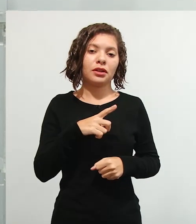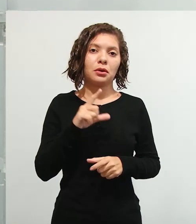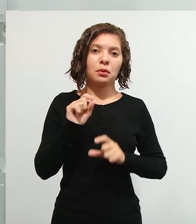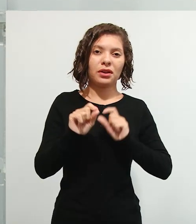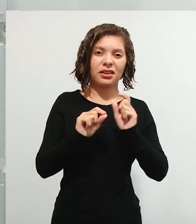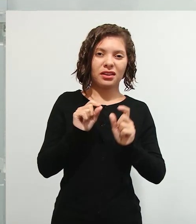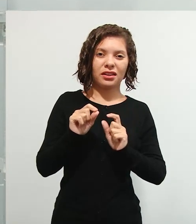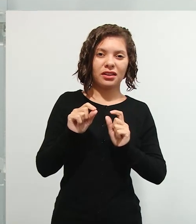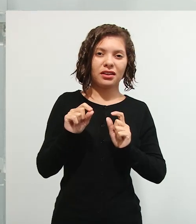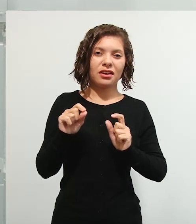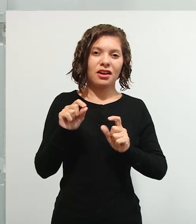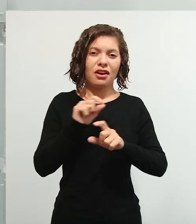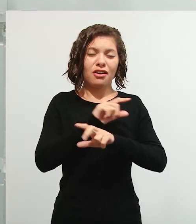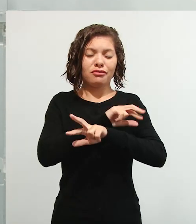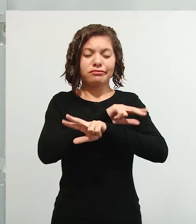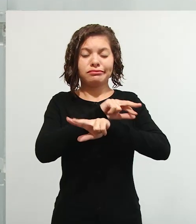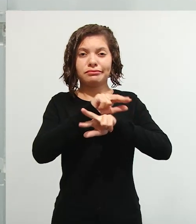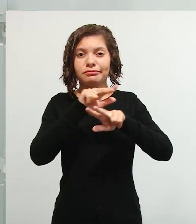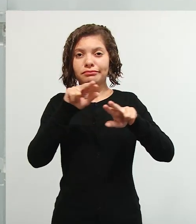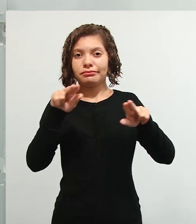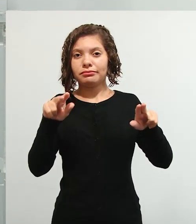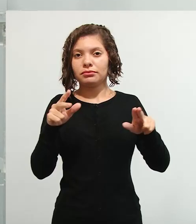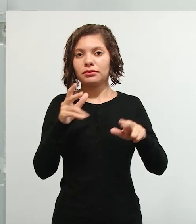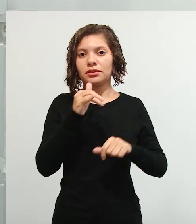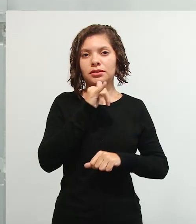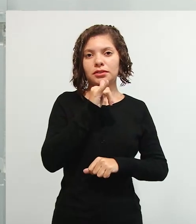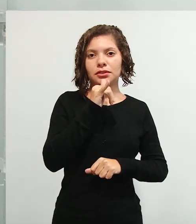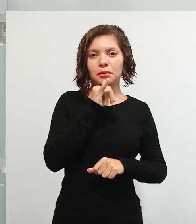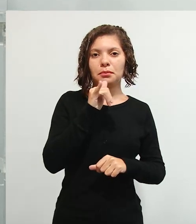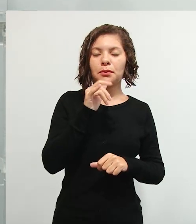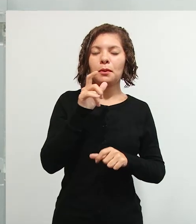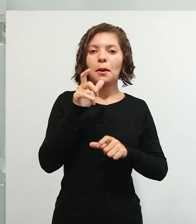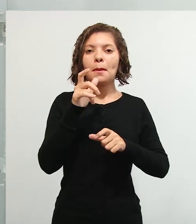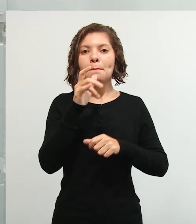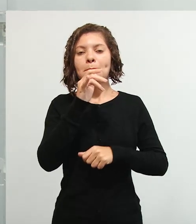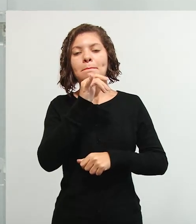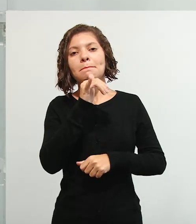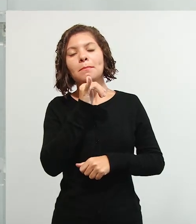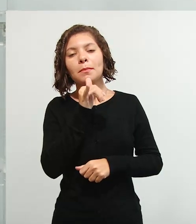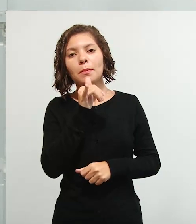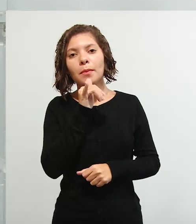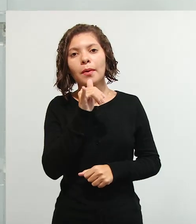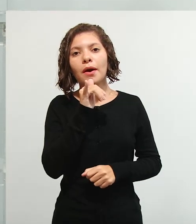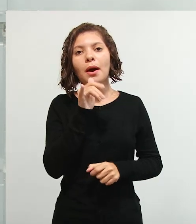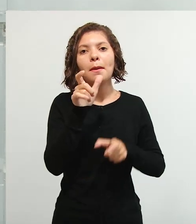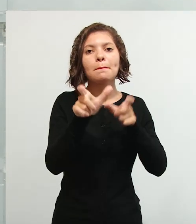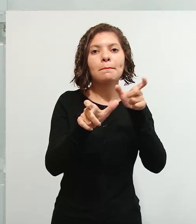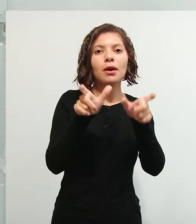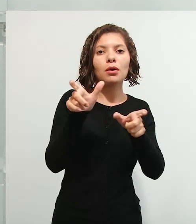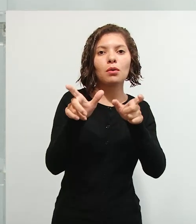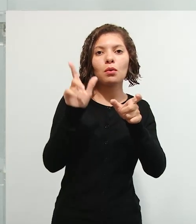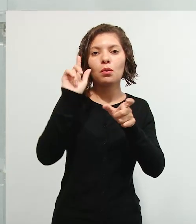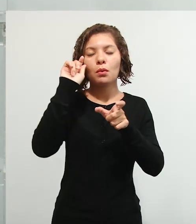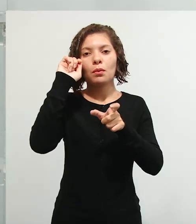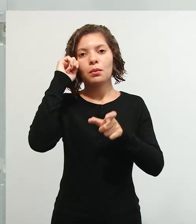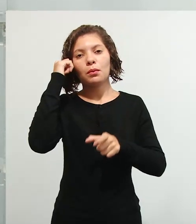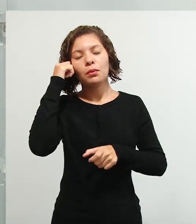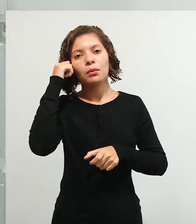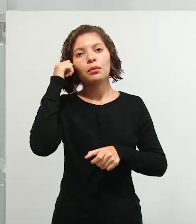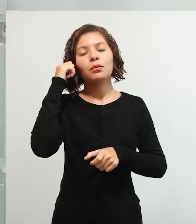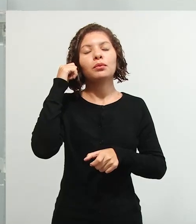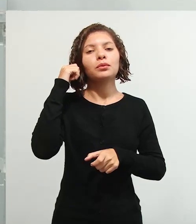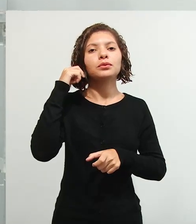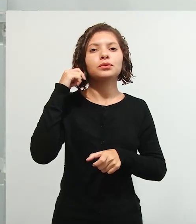um conjunto muito grande de exemplos, né? Corpos negros estão andando em